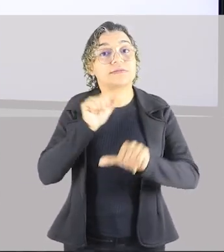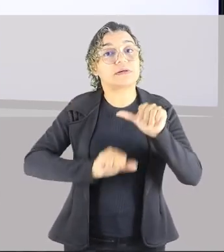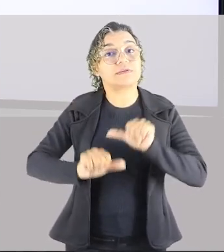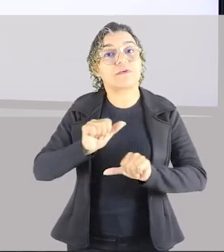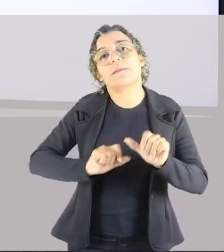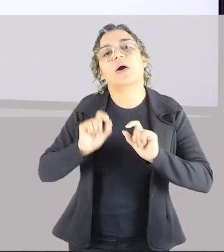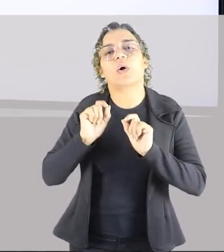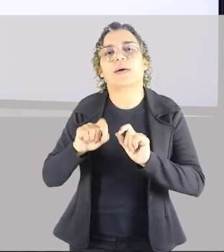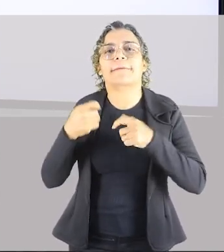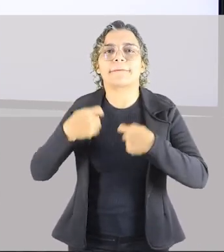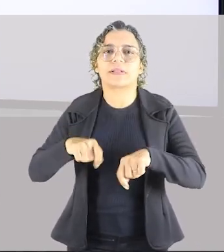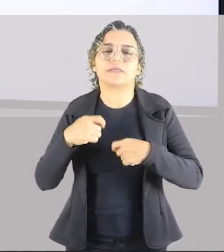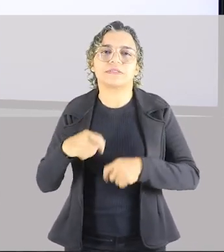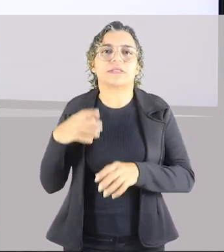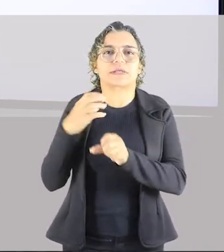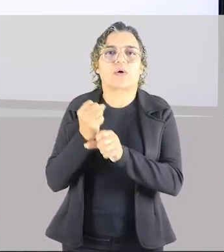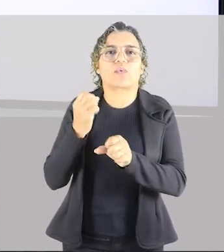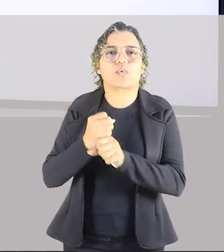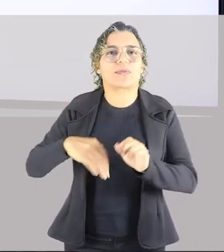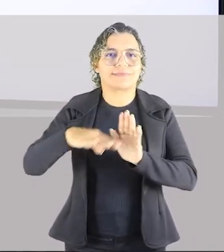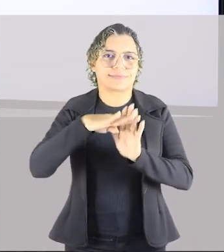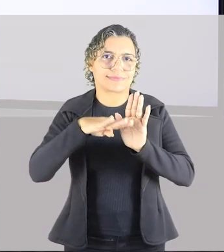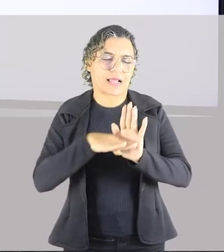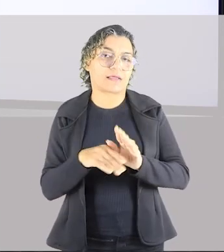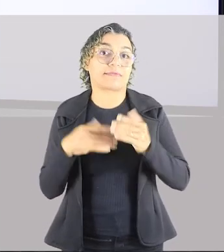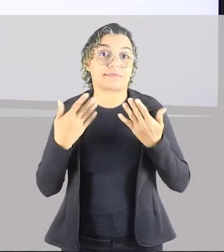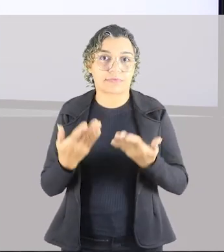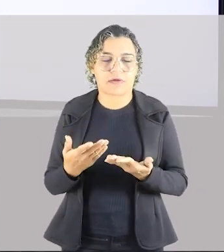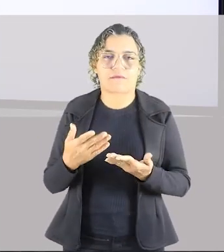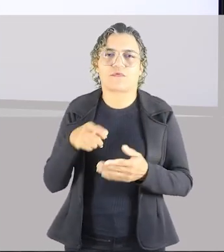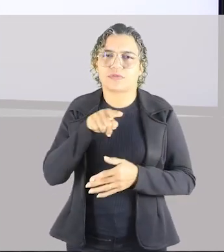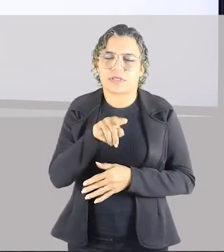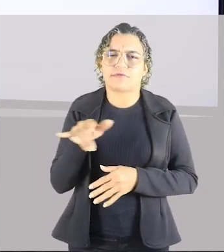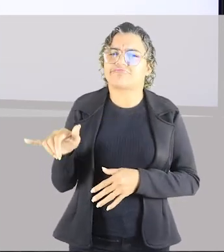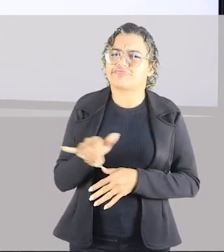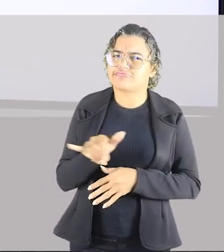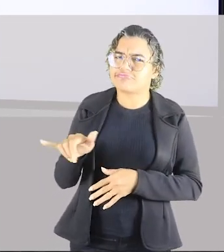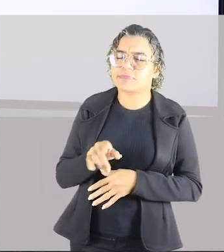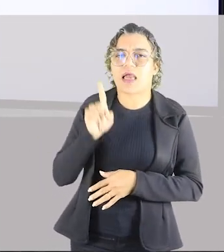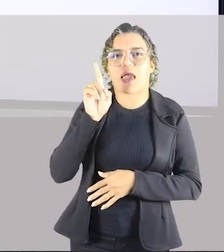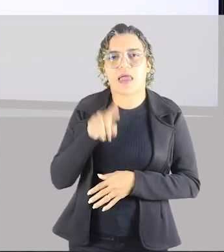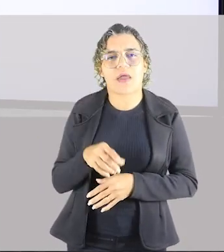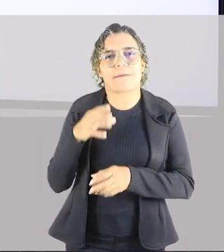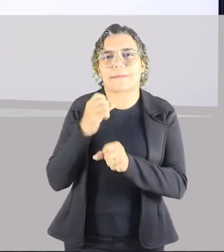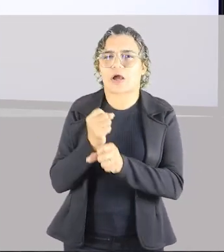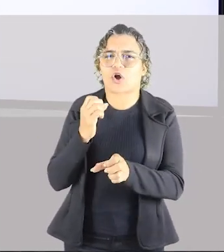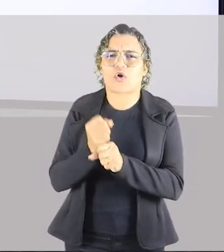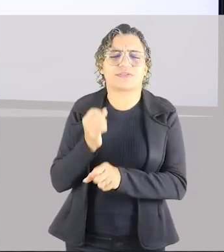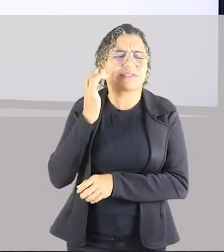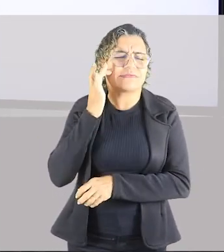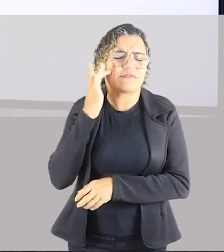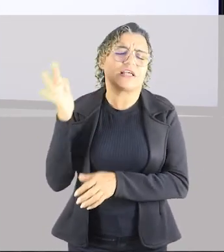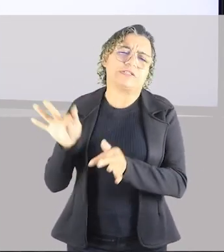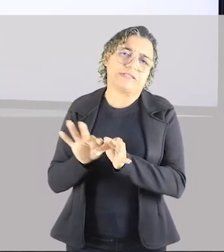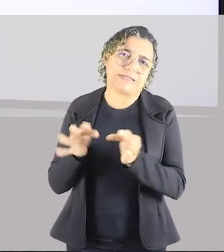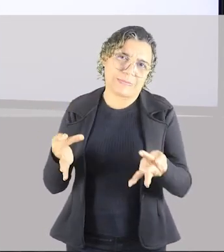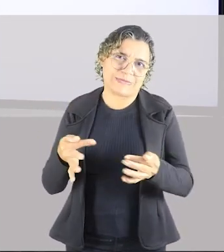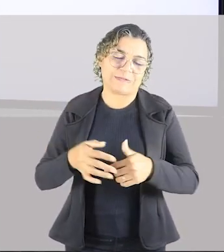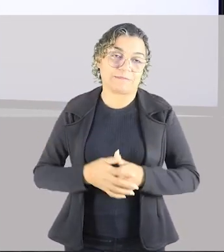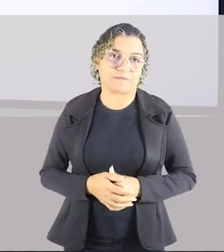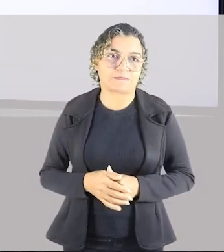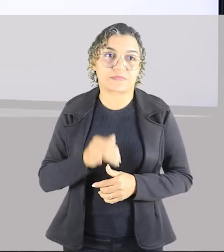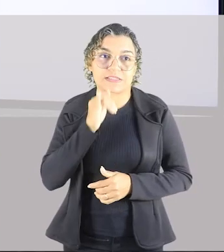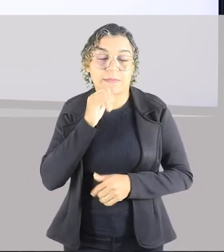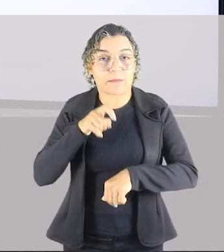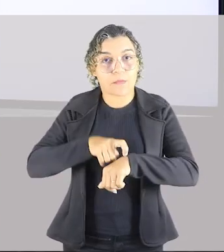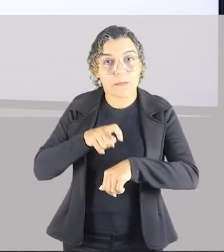transformação, eu utilizo o cálculo de escala. Que fique muito tranquilo, é uma conta muito simples, tá? Quando